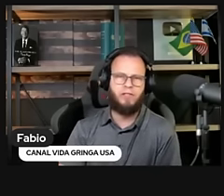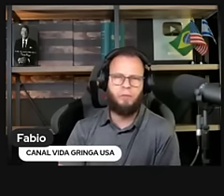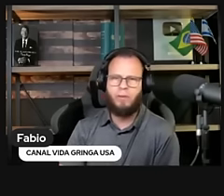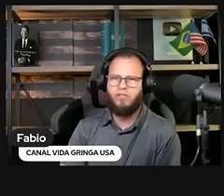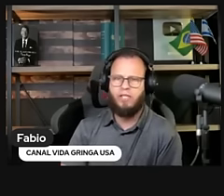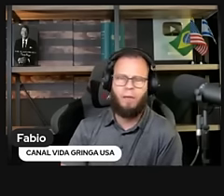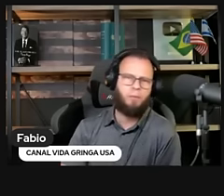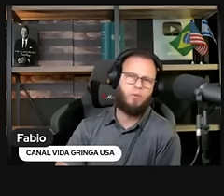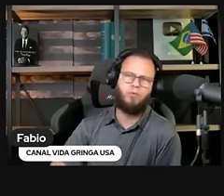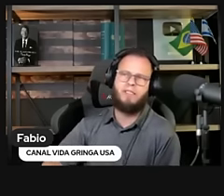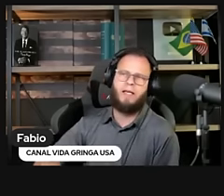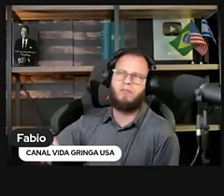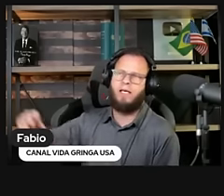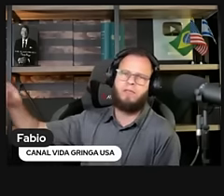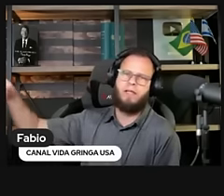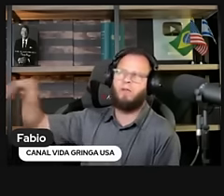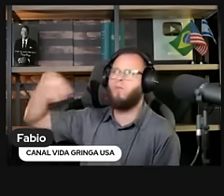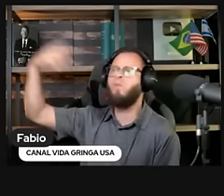contava, tipo, ela tinha